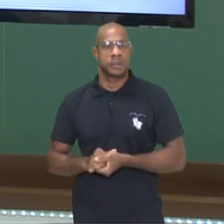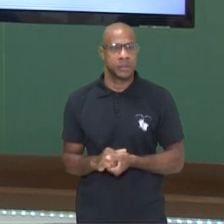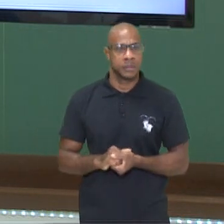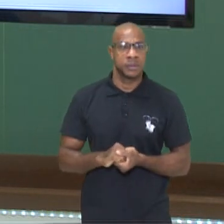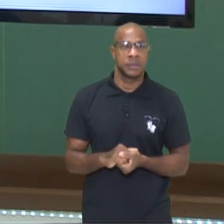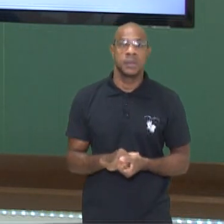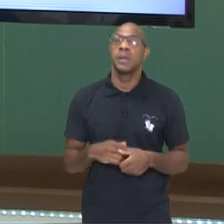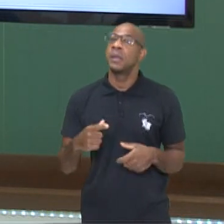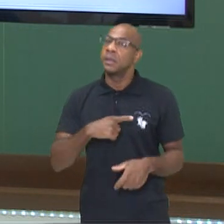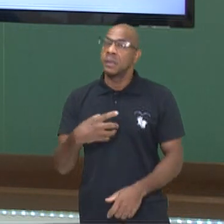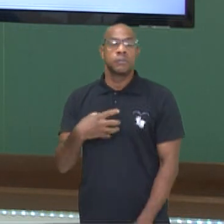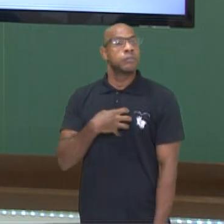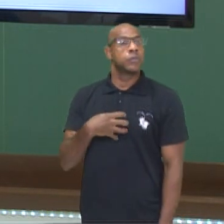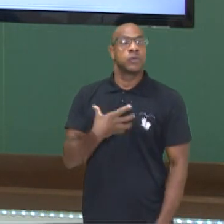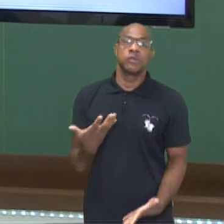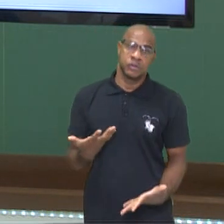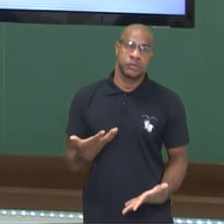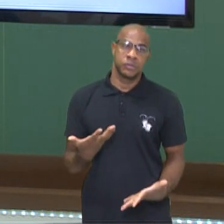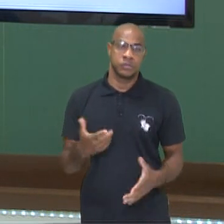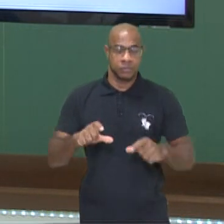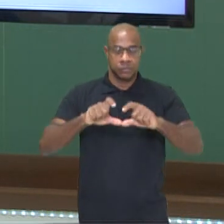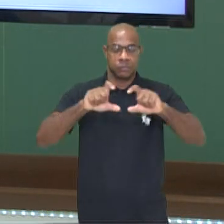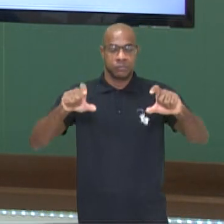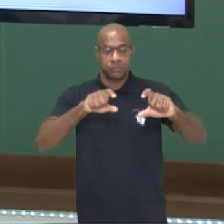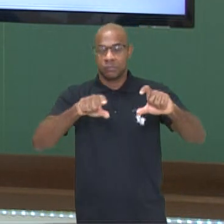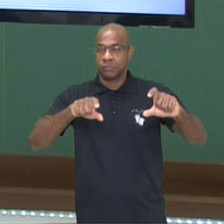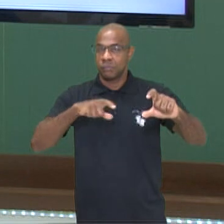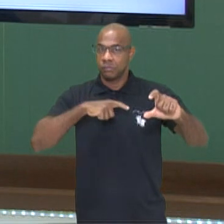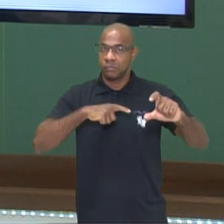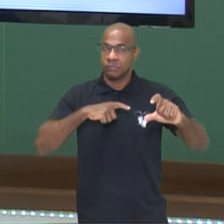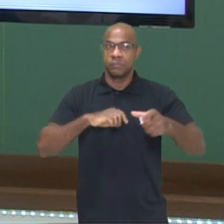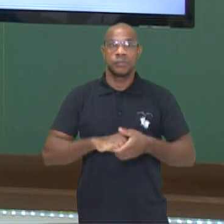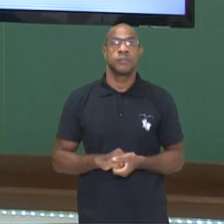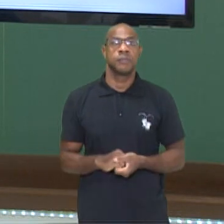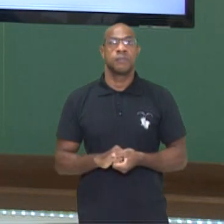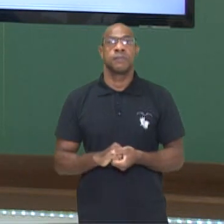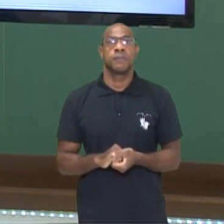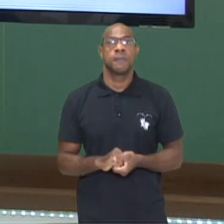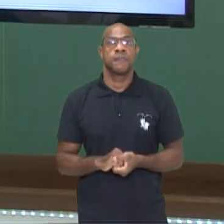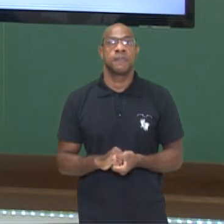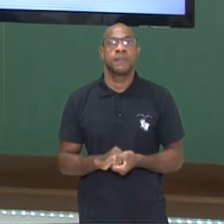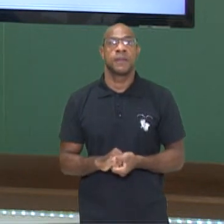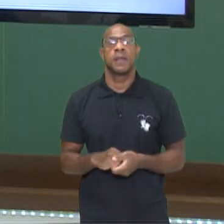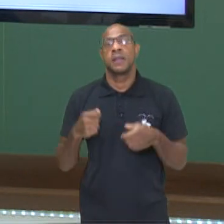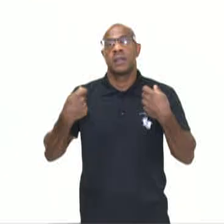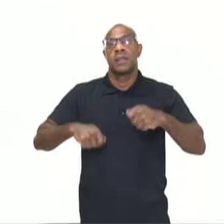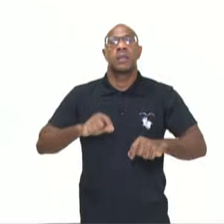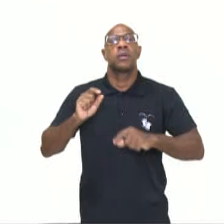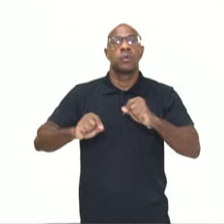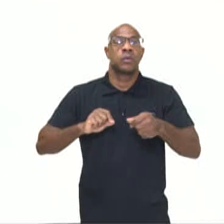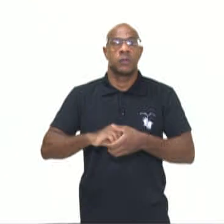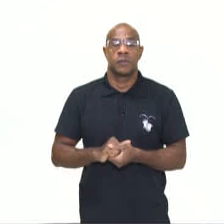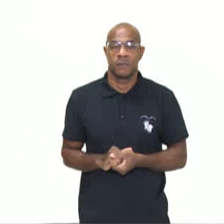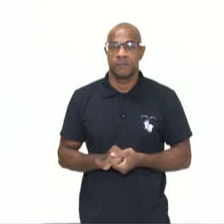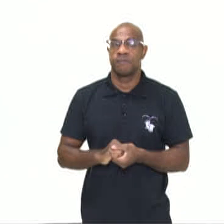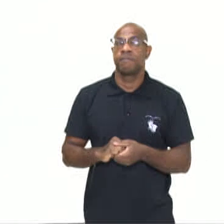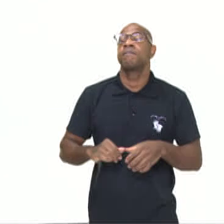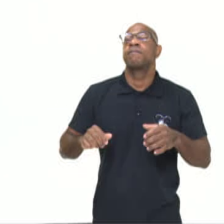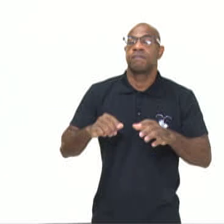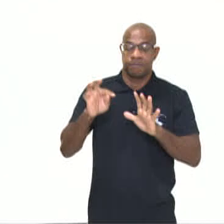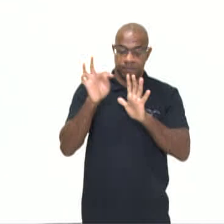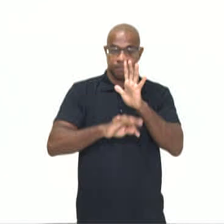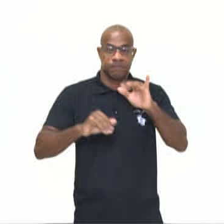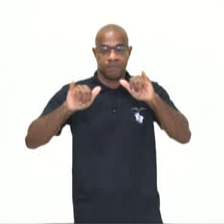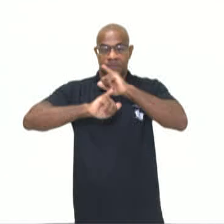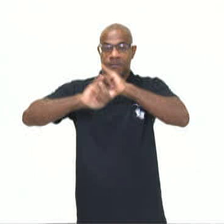um motivo, uma construção do texto para isso. A necessidade o texto é uma chamada para um programa